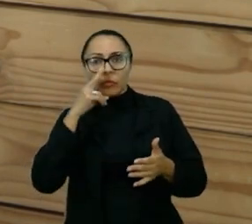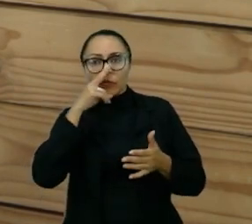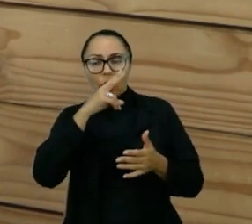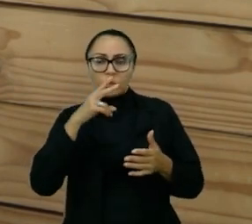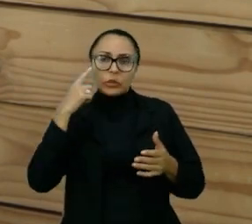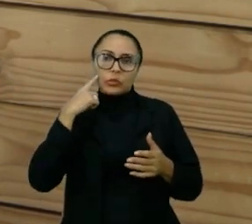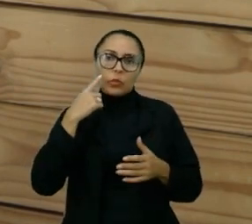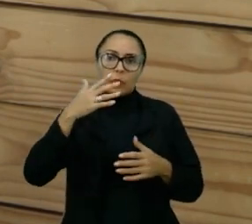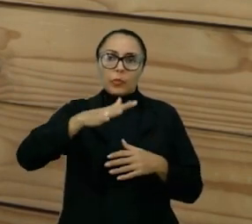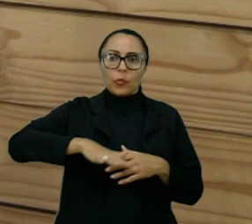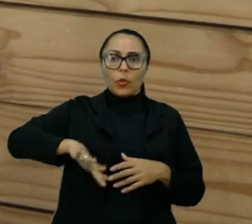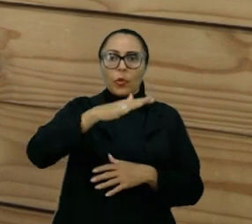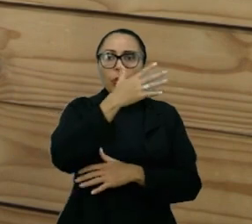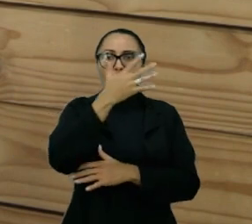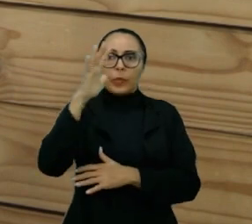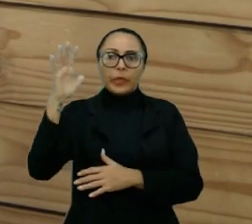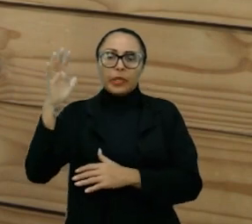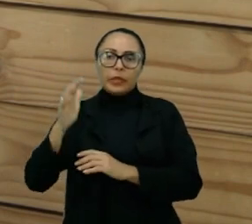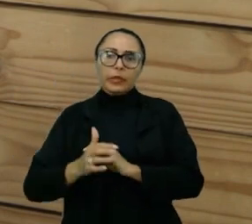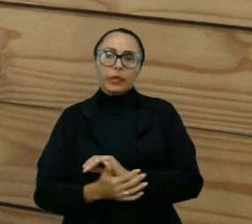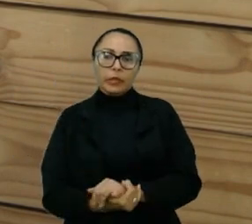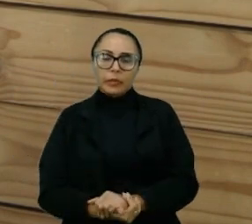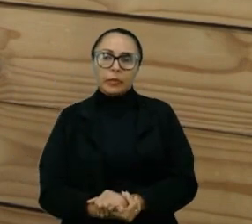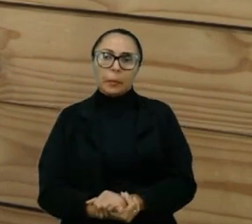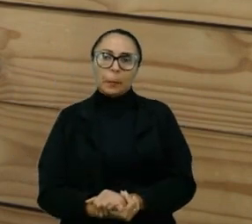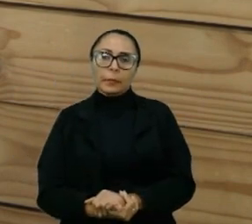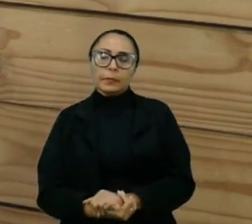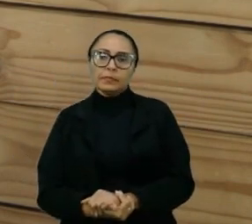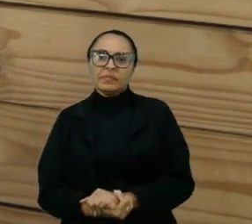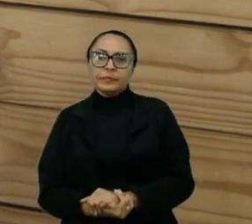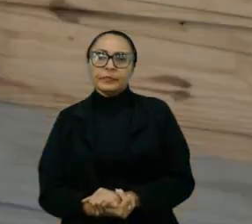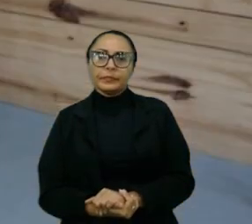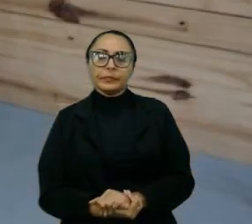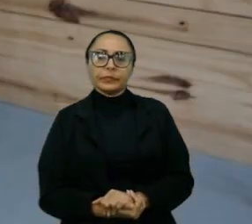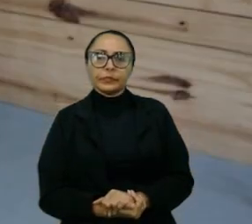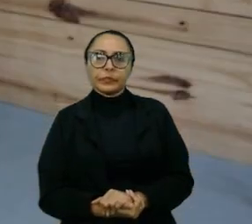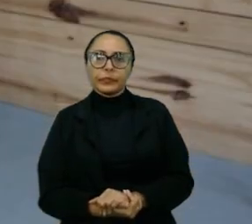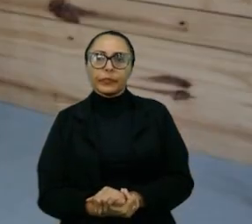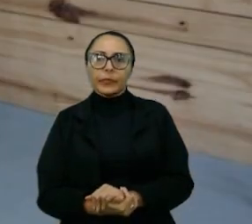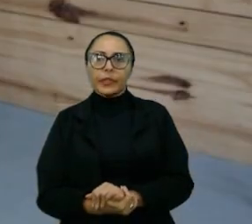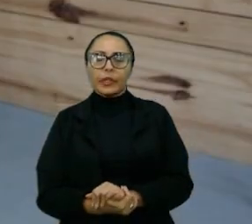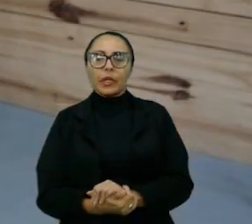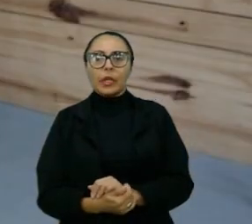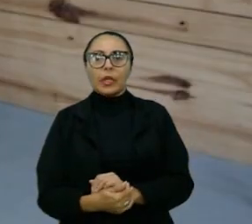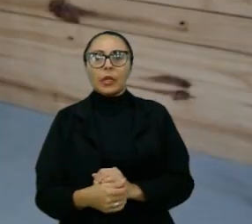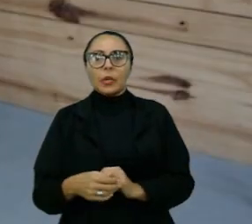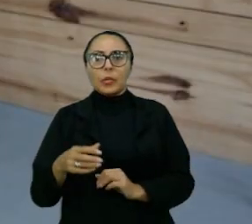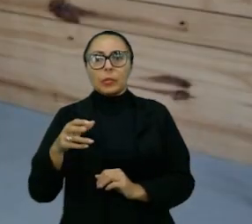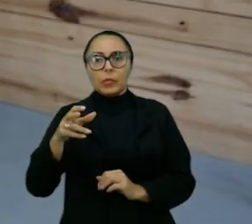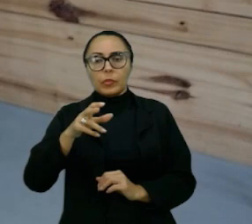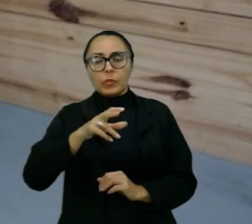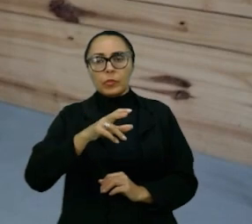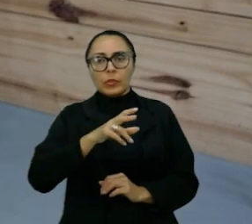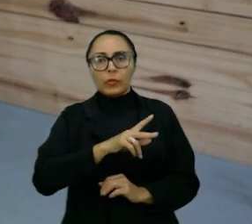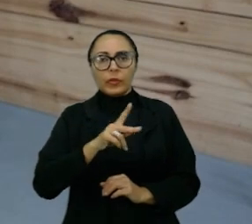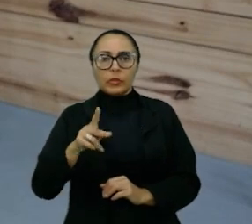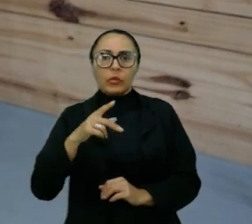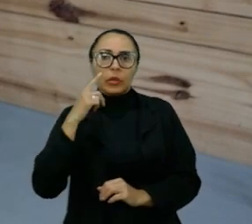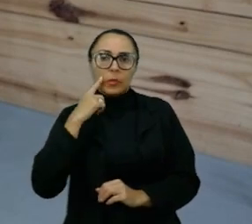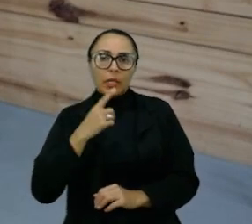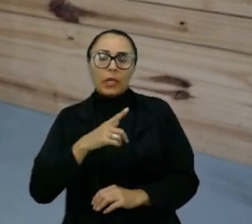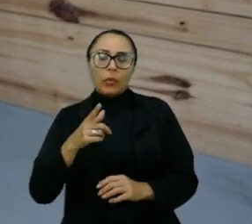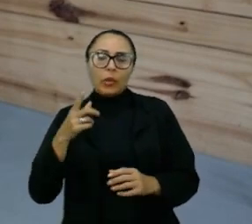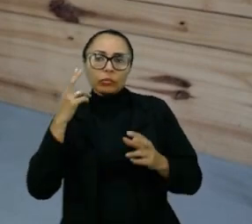meio ambiente, tá? Aí, professor, eu falo, aí o aluno prestar